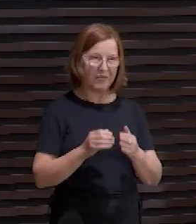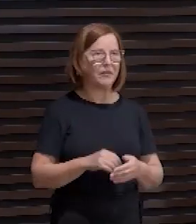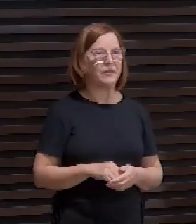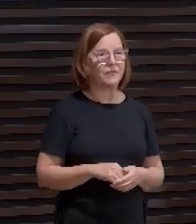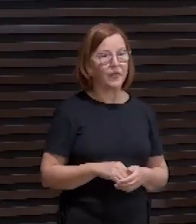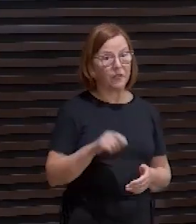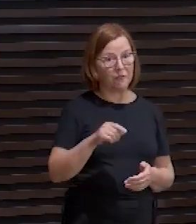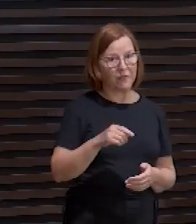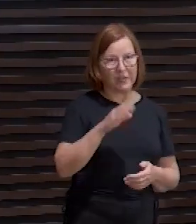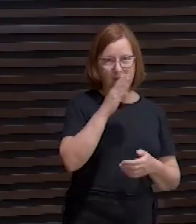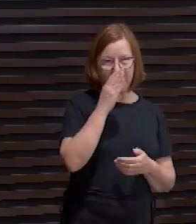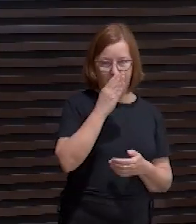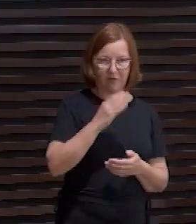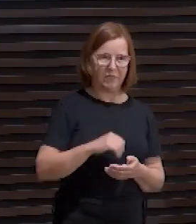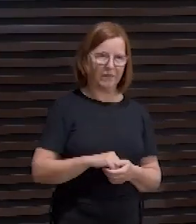pautado numa mentira.